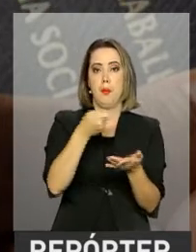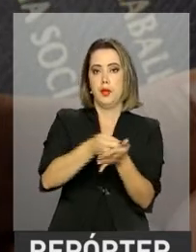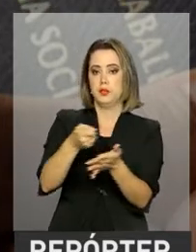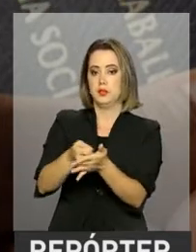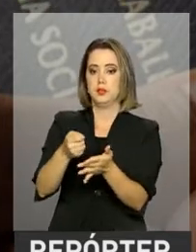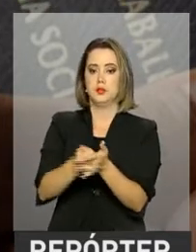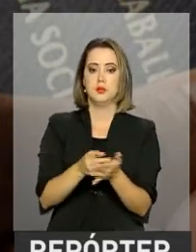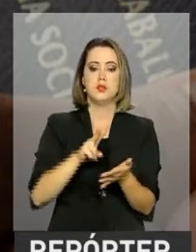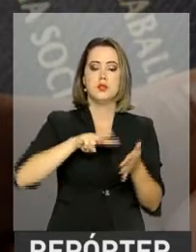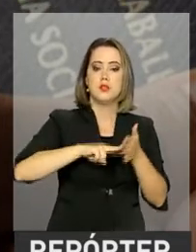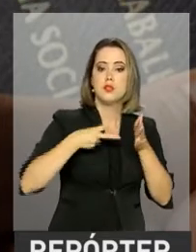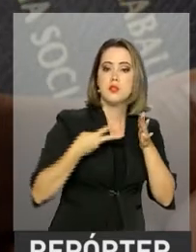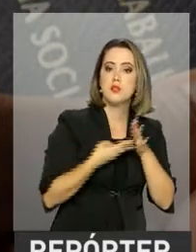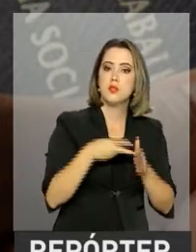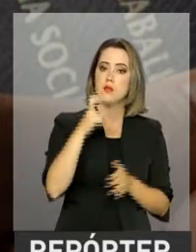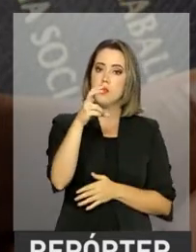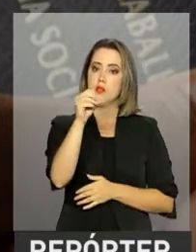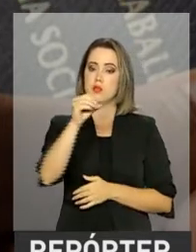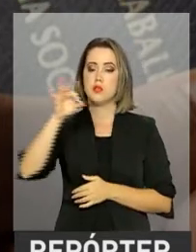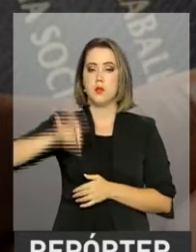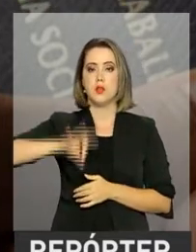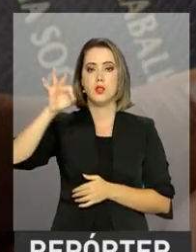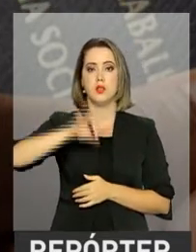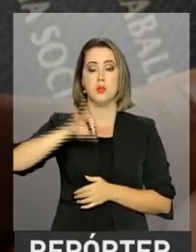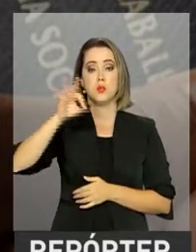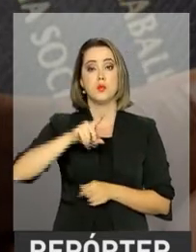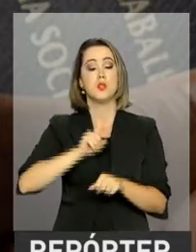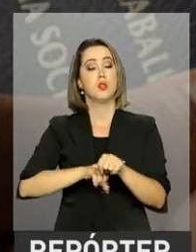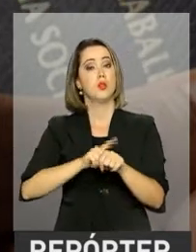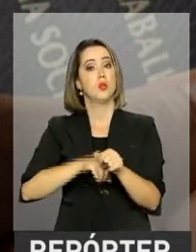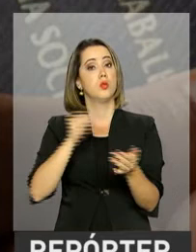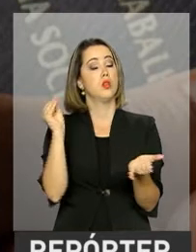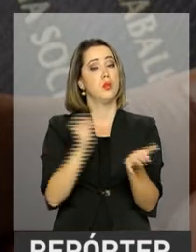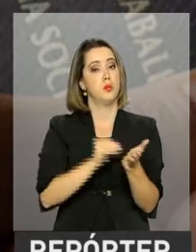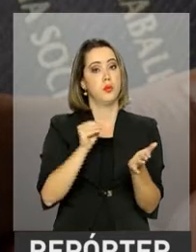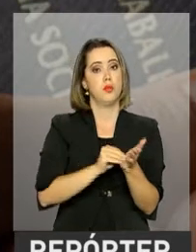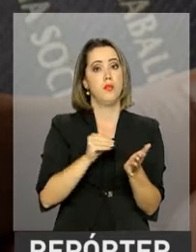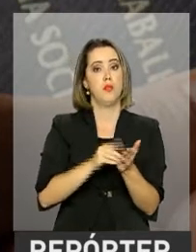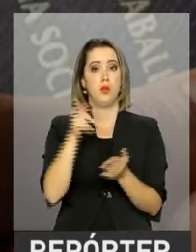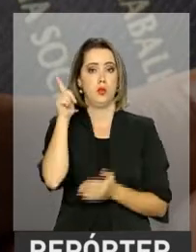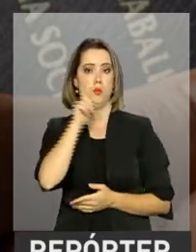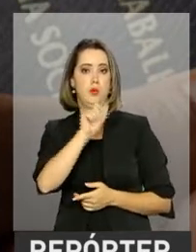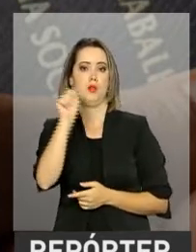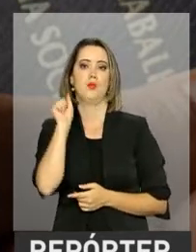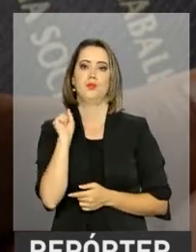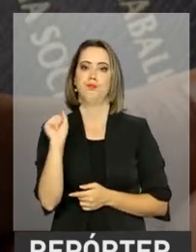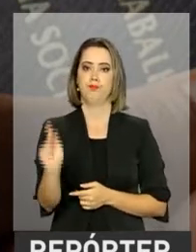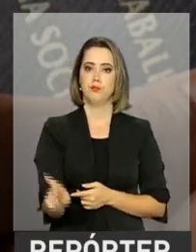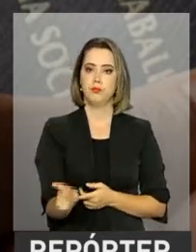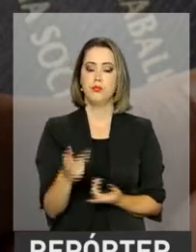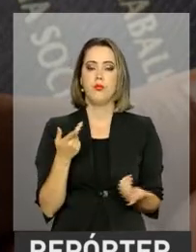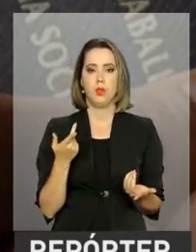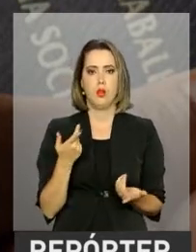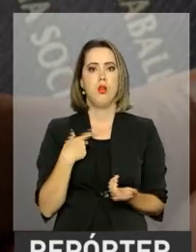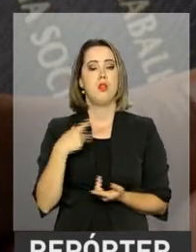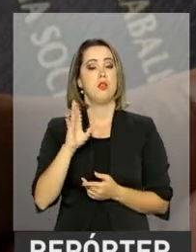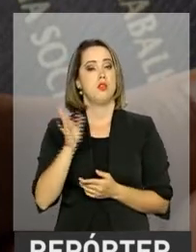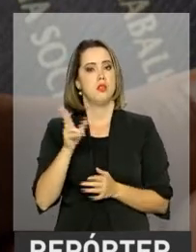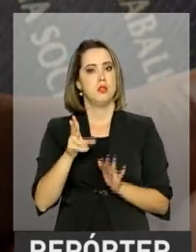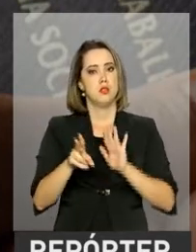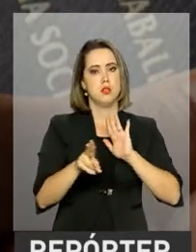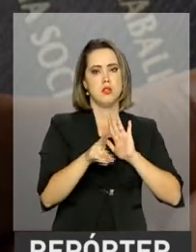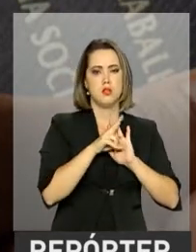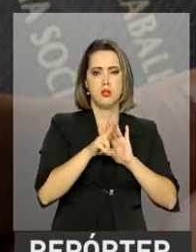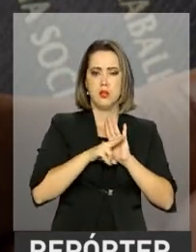equivalente a 50% do tempo que faltaria para alcançar o benefício a reforma não atinge quem já tem idade